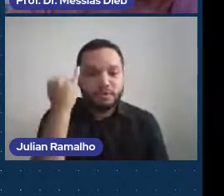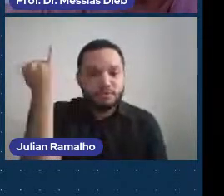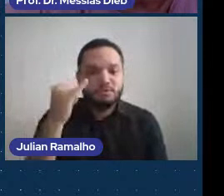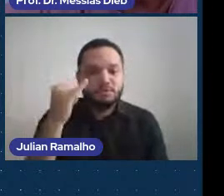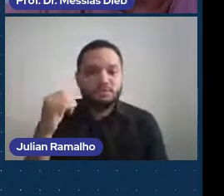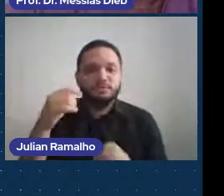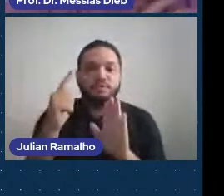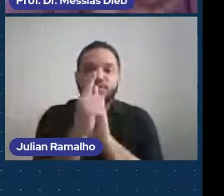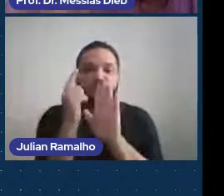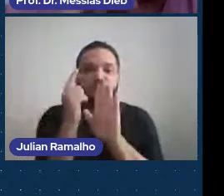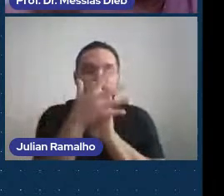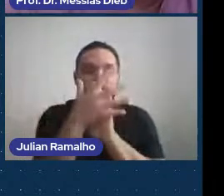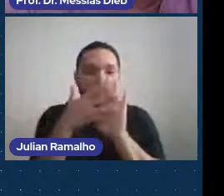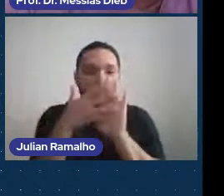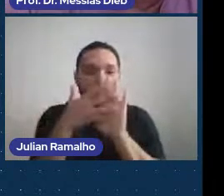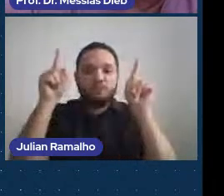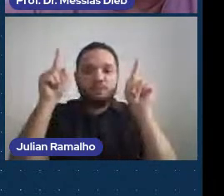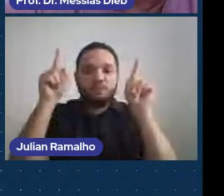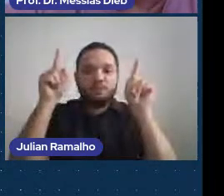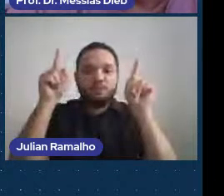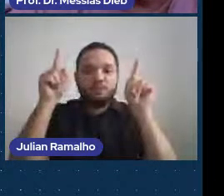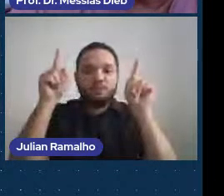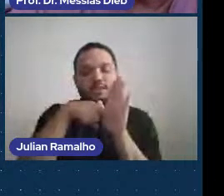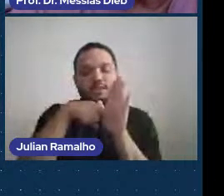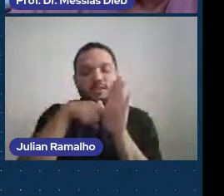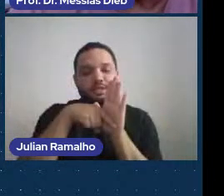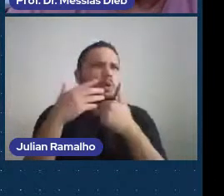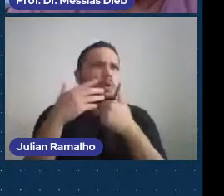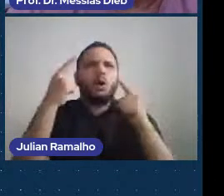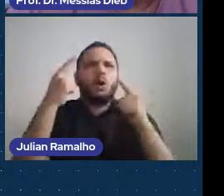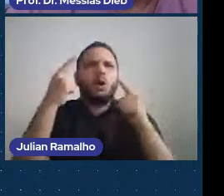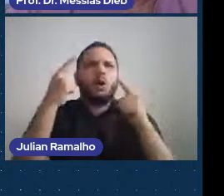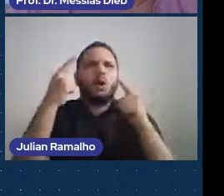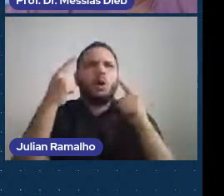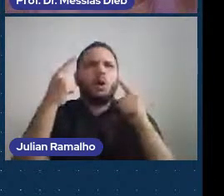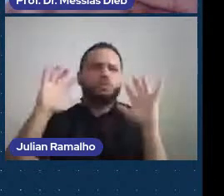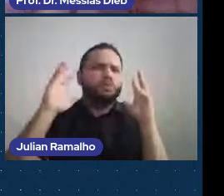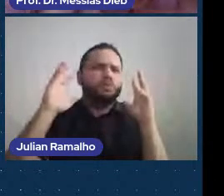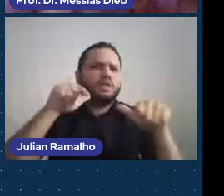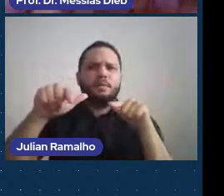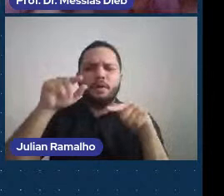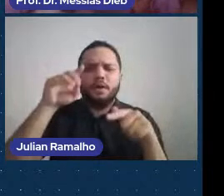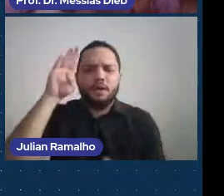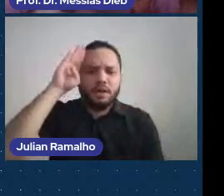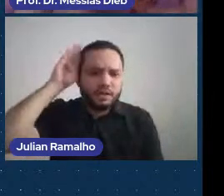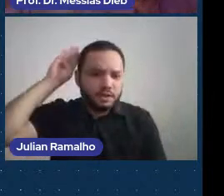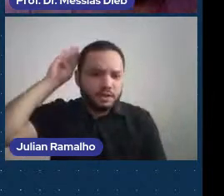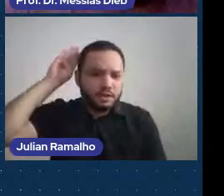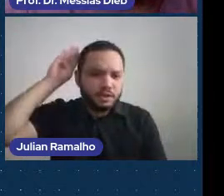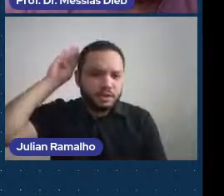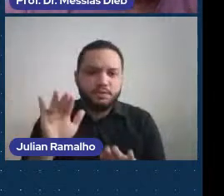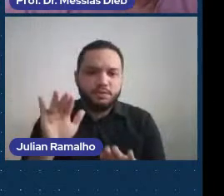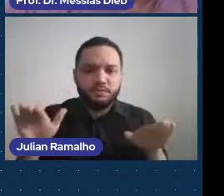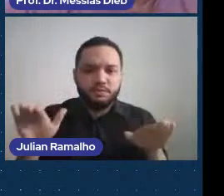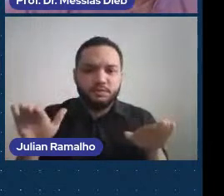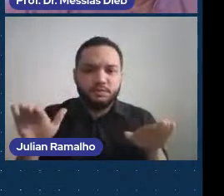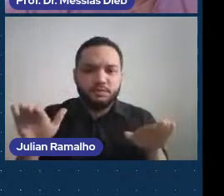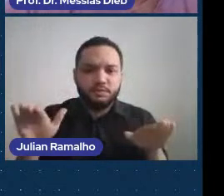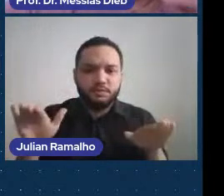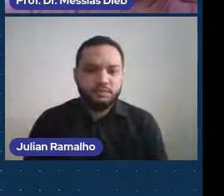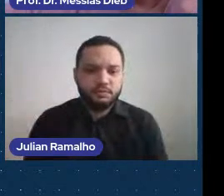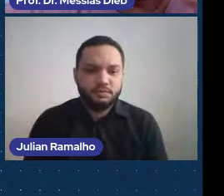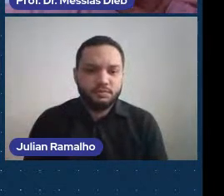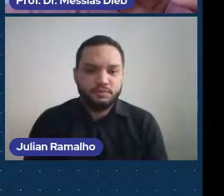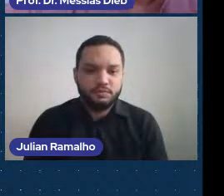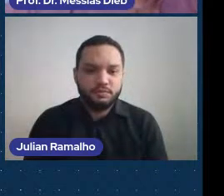gênero projeto de pesquisa e qualquer outro trabalho acadêmico, né? Então, se eu tenho, então,